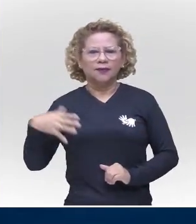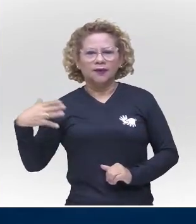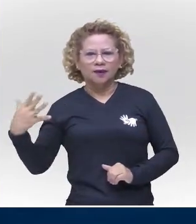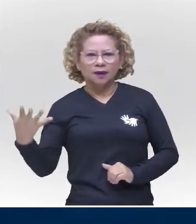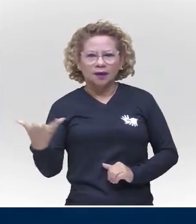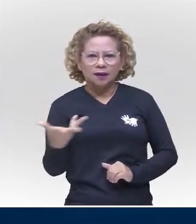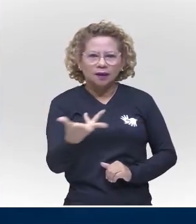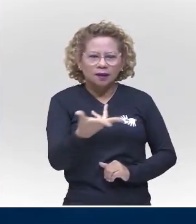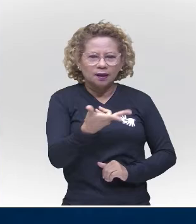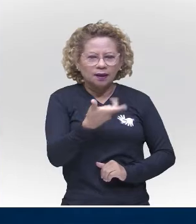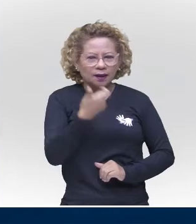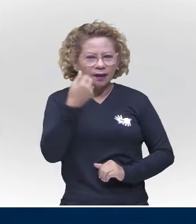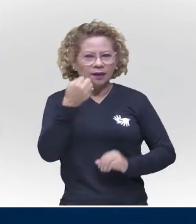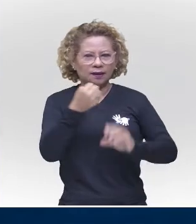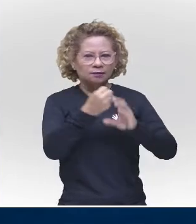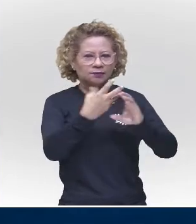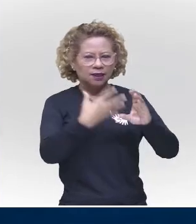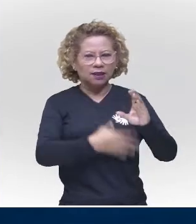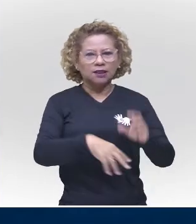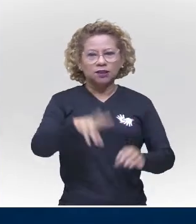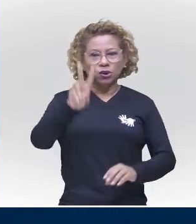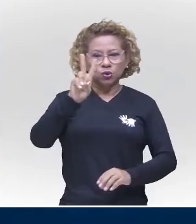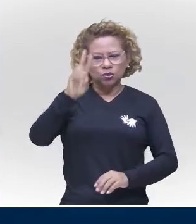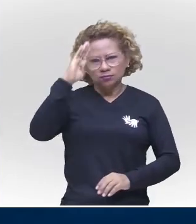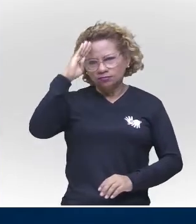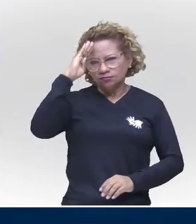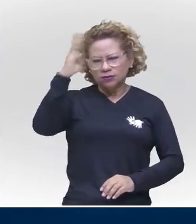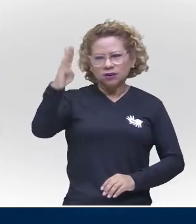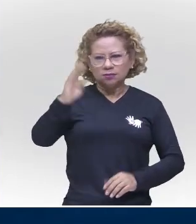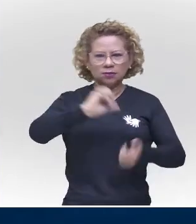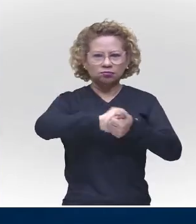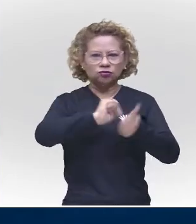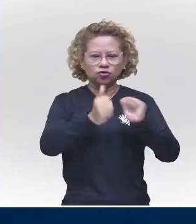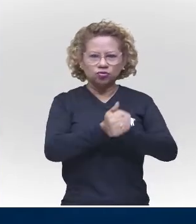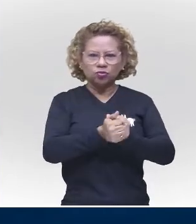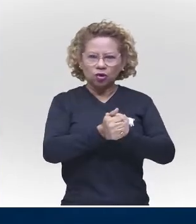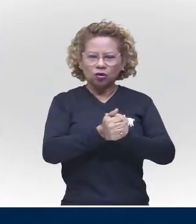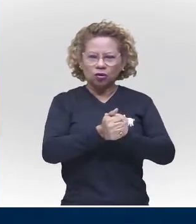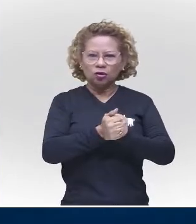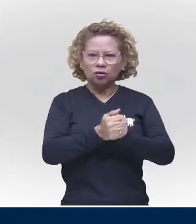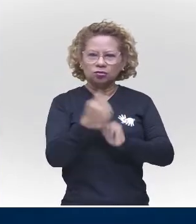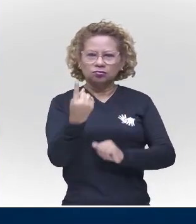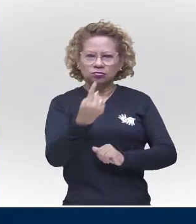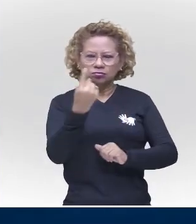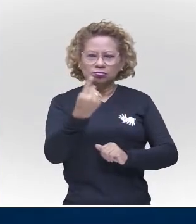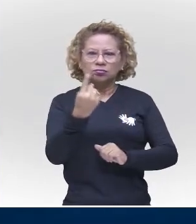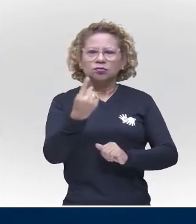Habilidade: identificar duas características principais dos esportes individuais e coletivos.